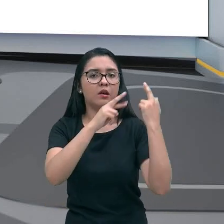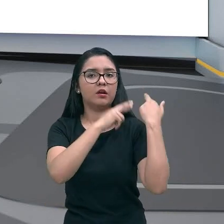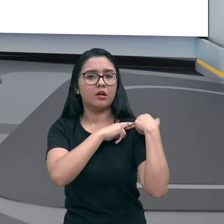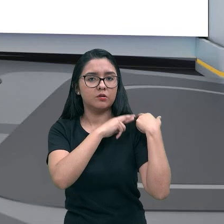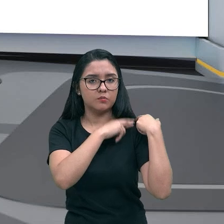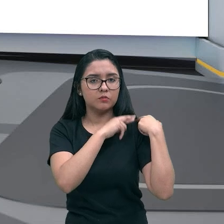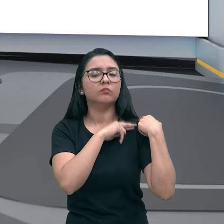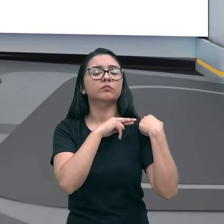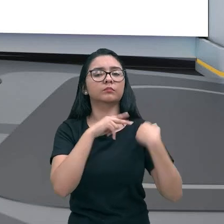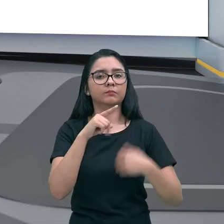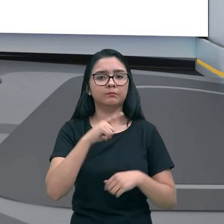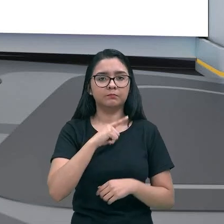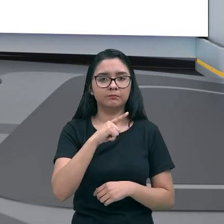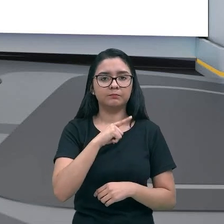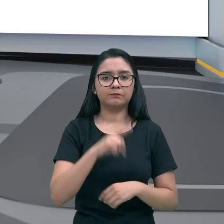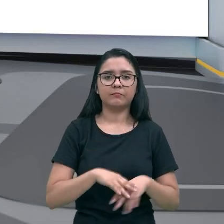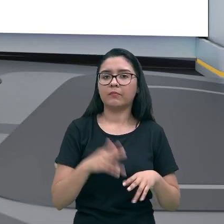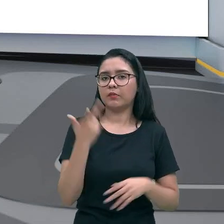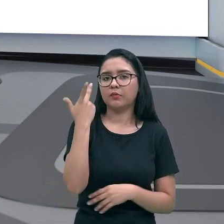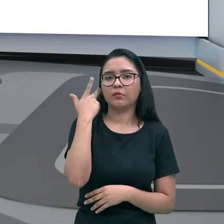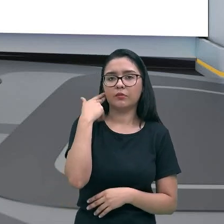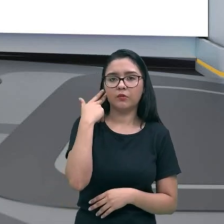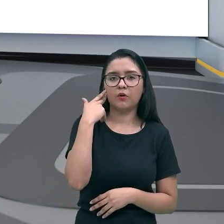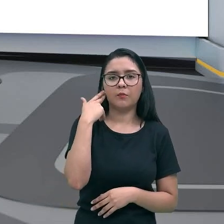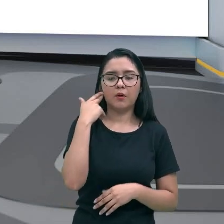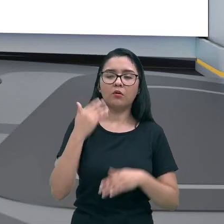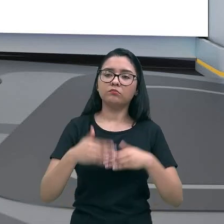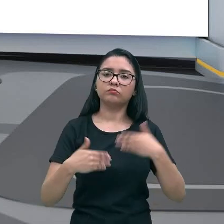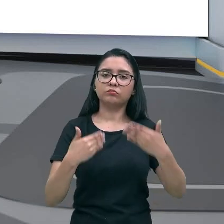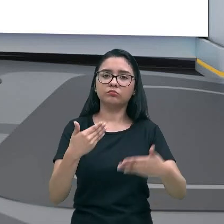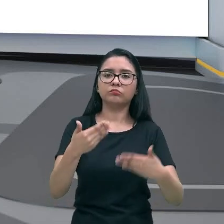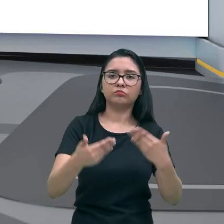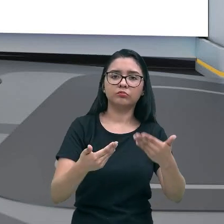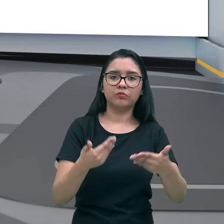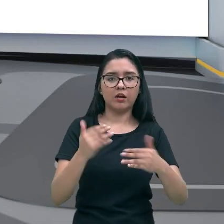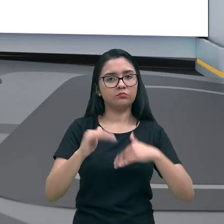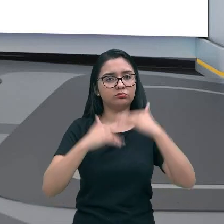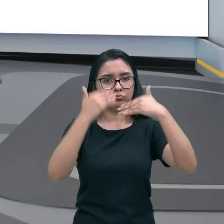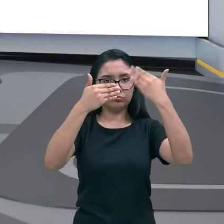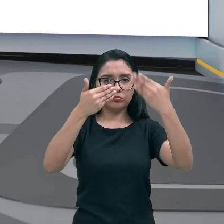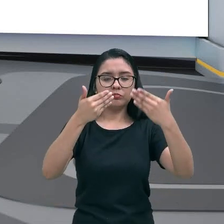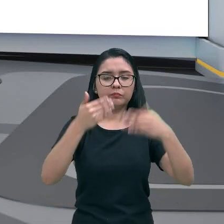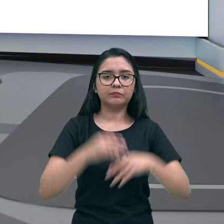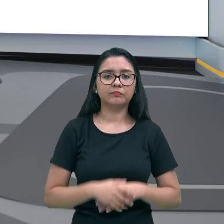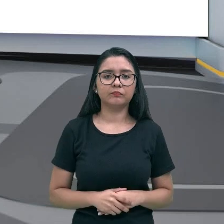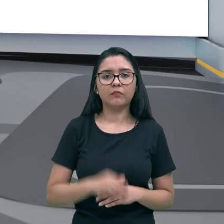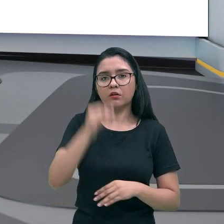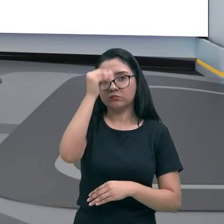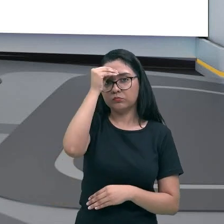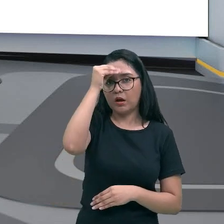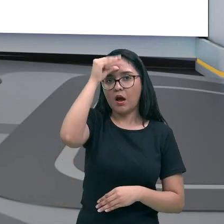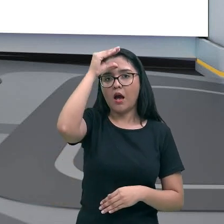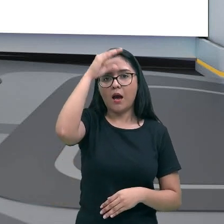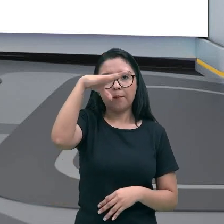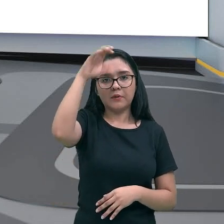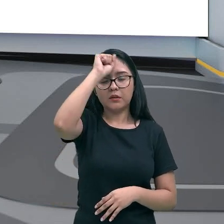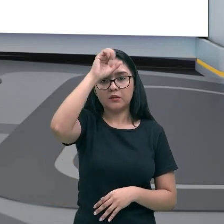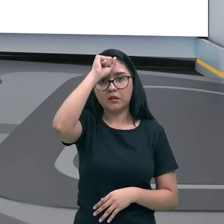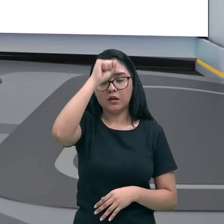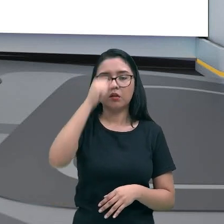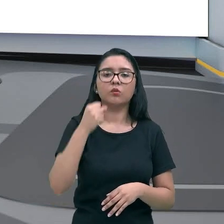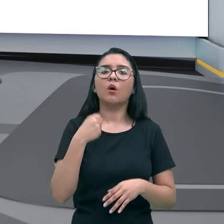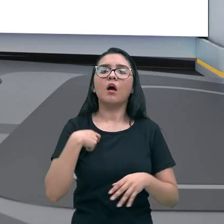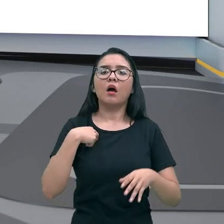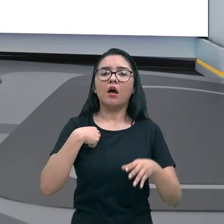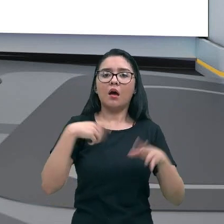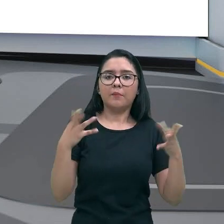coisas, né? É normal, é como a gente vai caminhando na evolução, né? Vamos desenvolvendo habilidades,